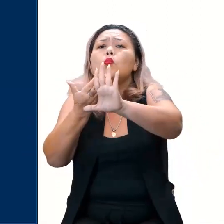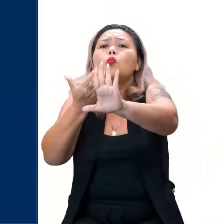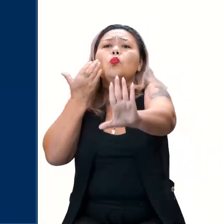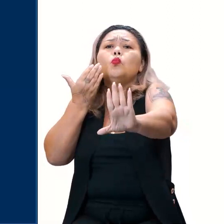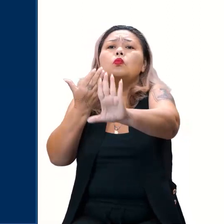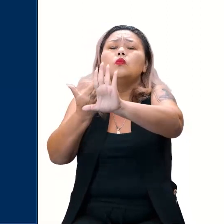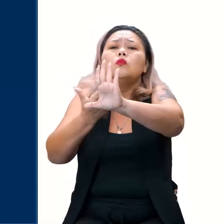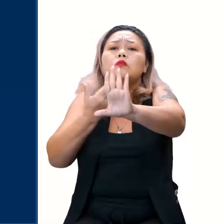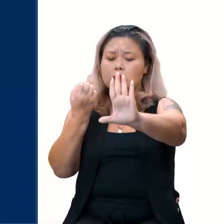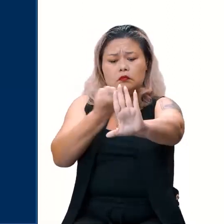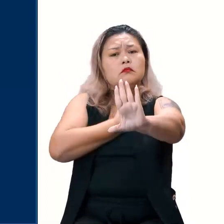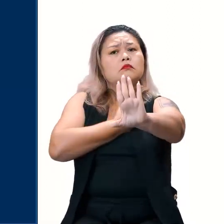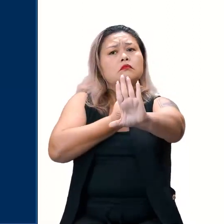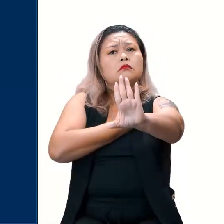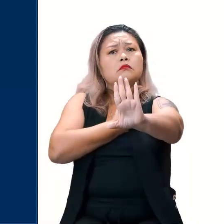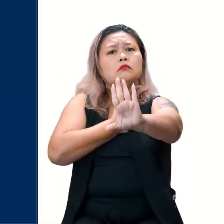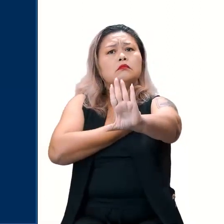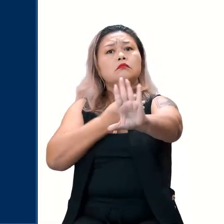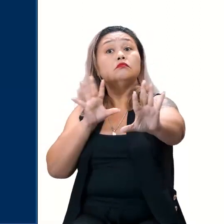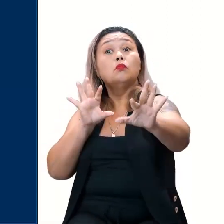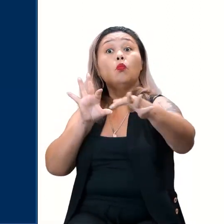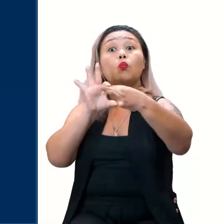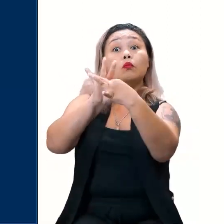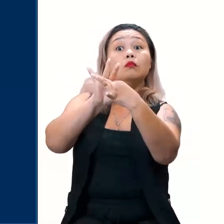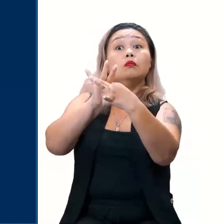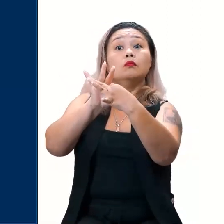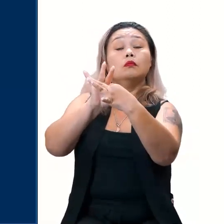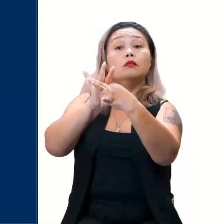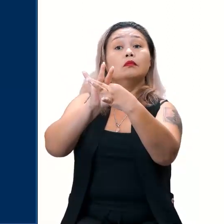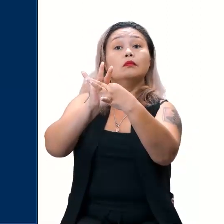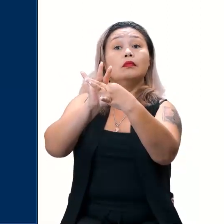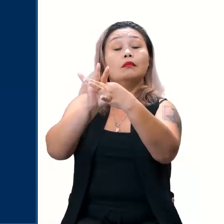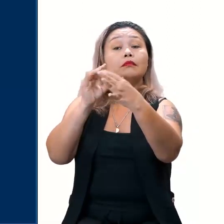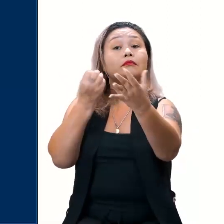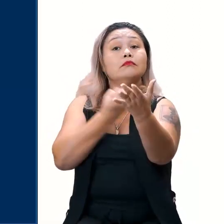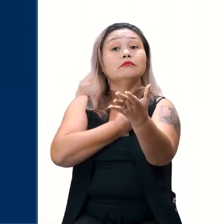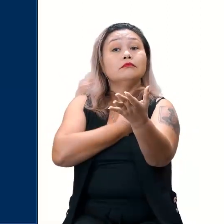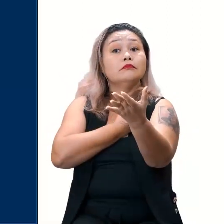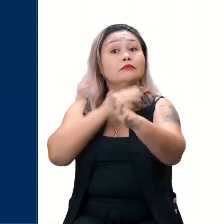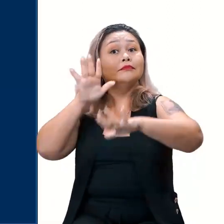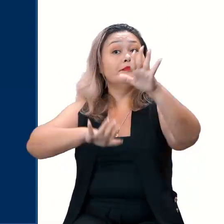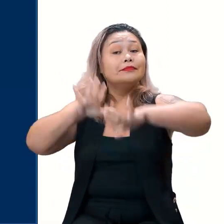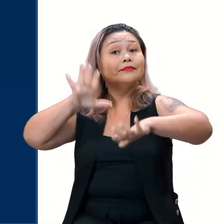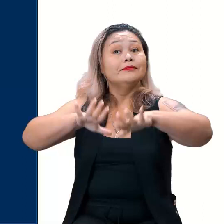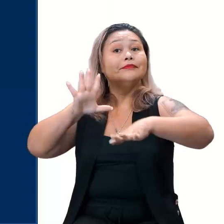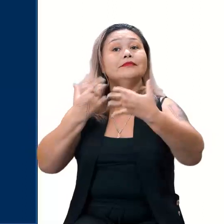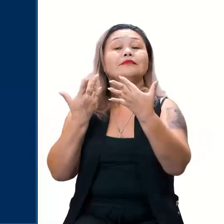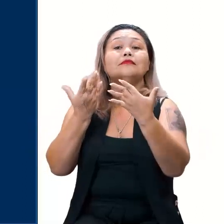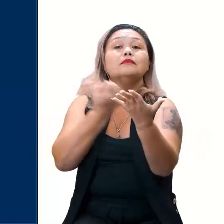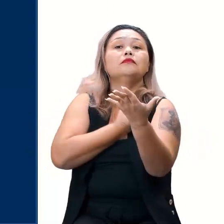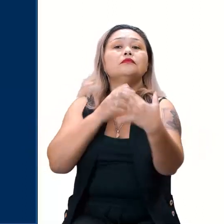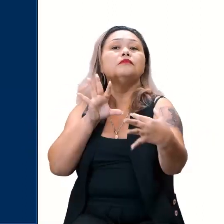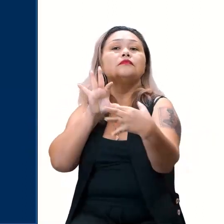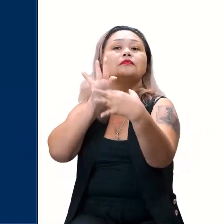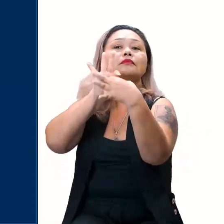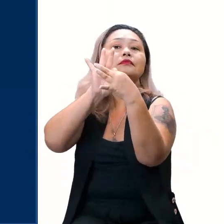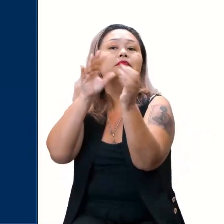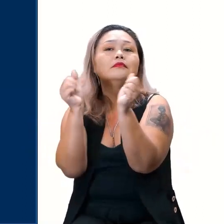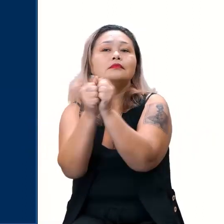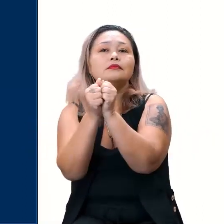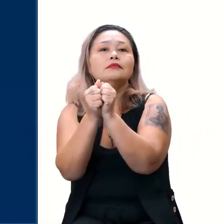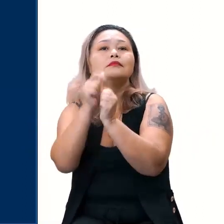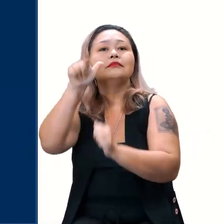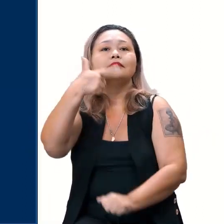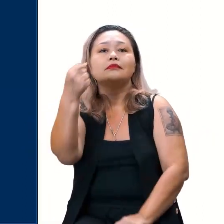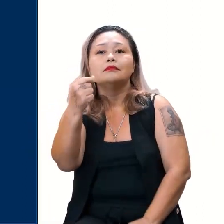termo dependente? Ah, depende, né? Depende. Quem é o termo que depende? É o 20?